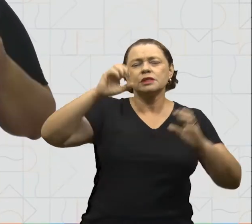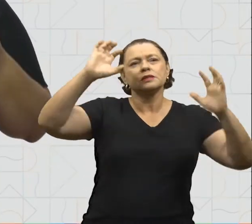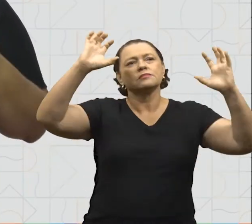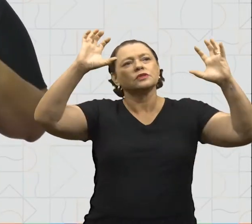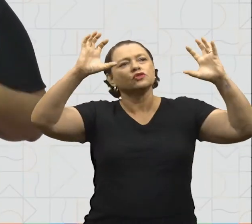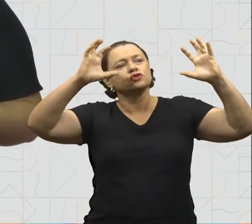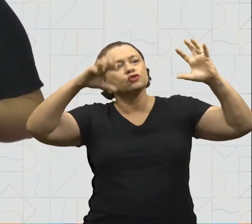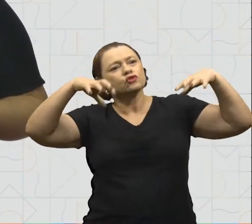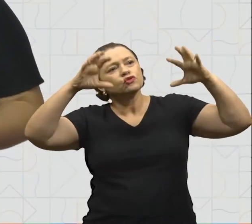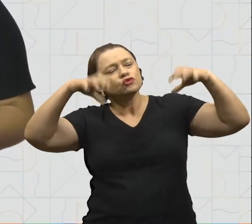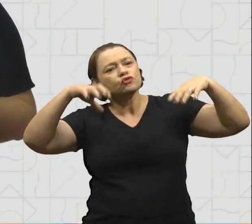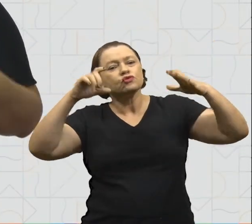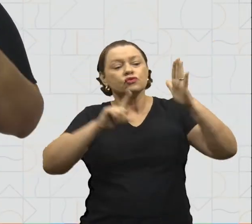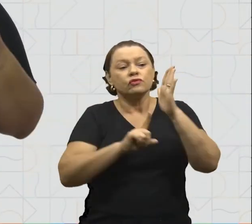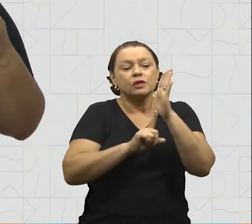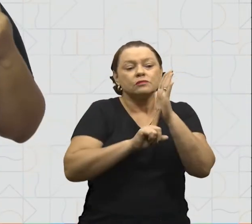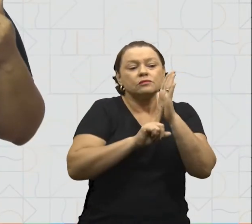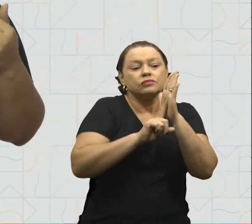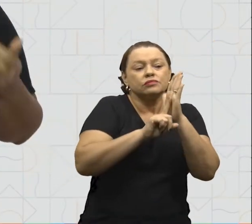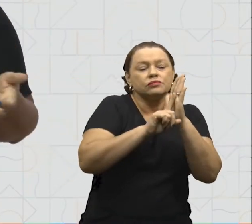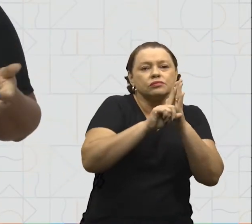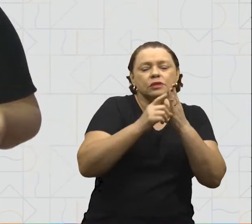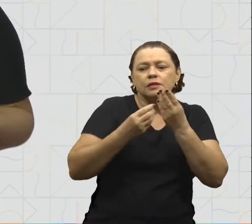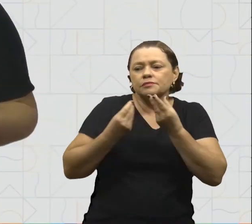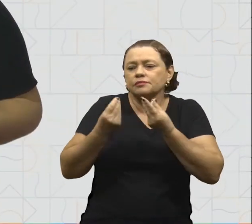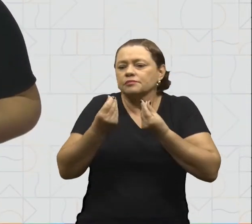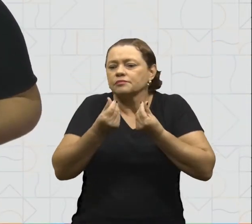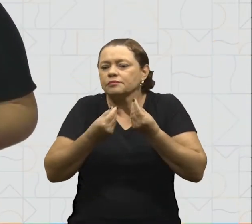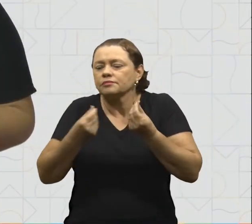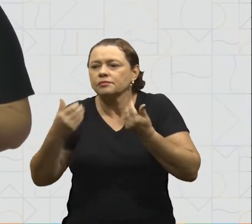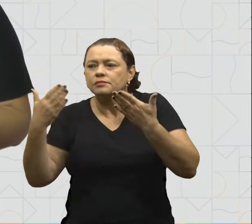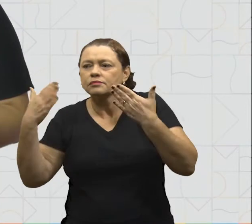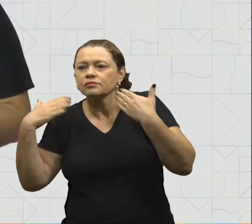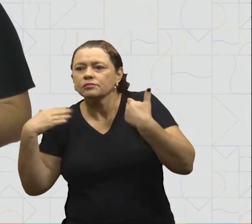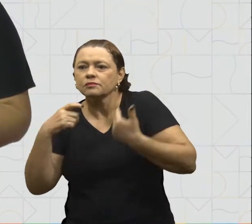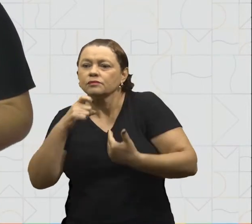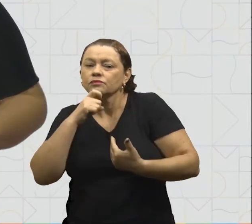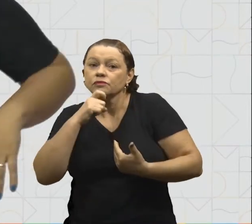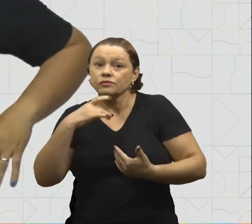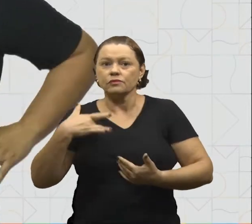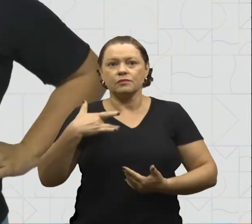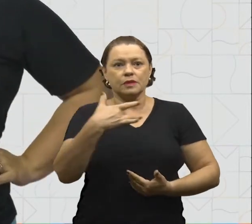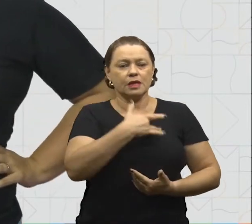chuvas, temperatura, sensação térmica e na nossa saúde.